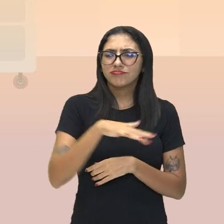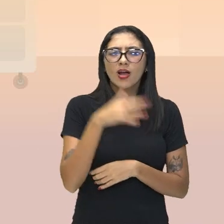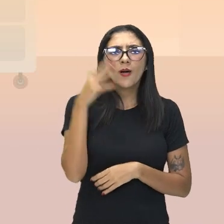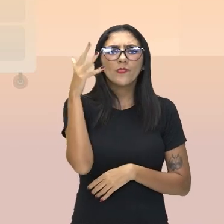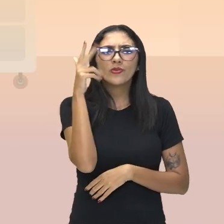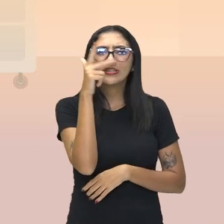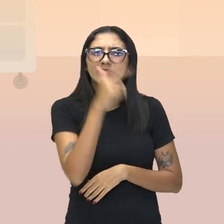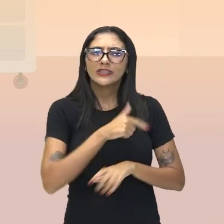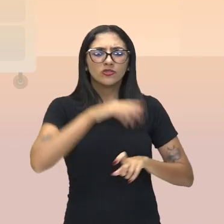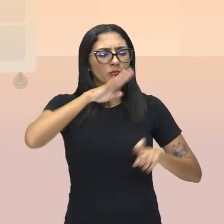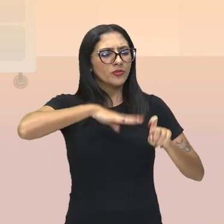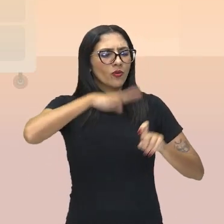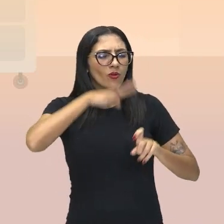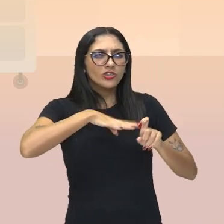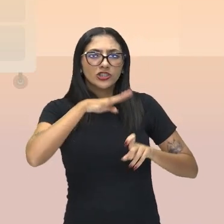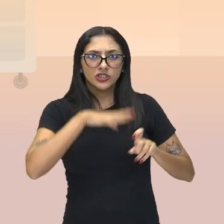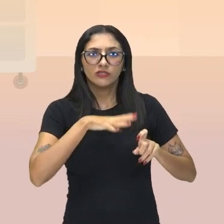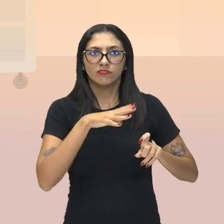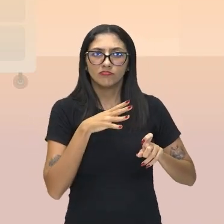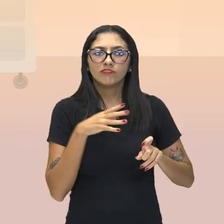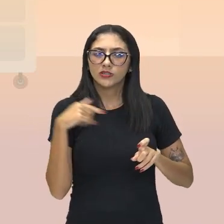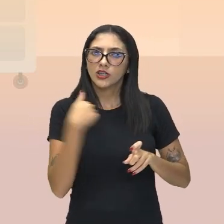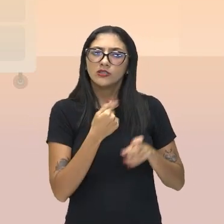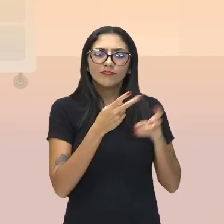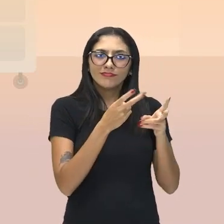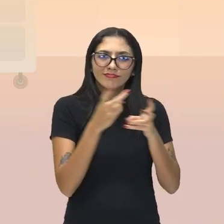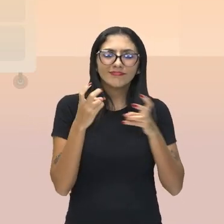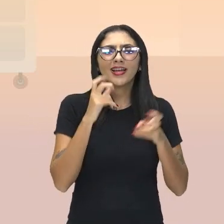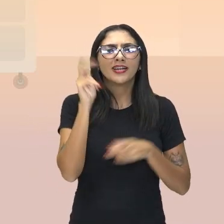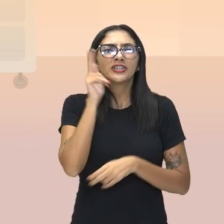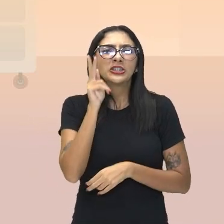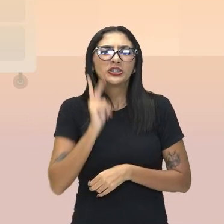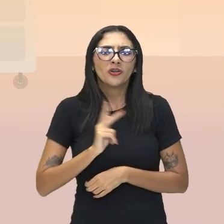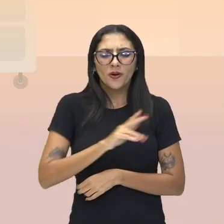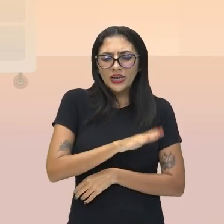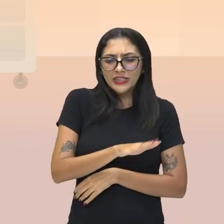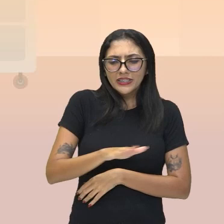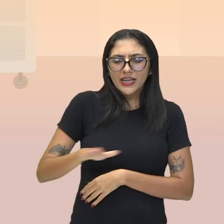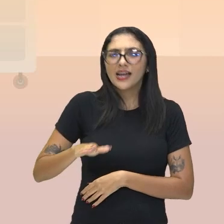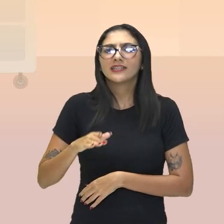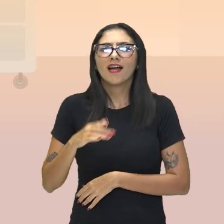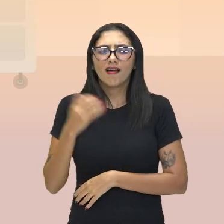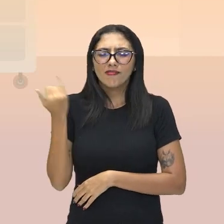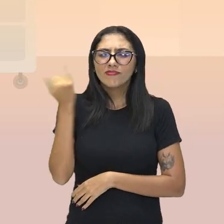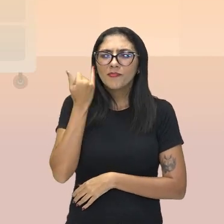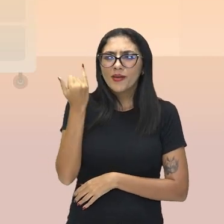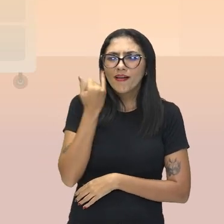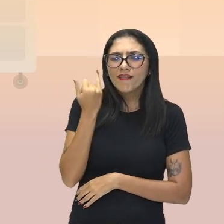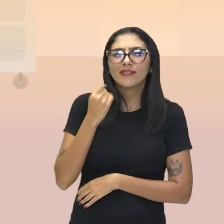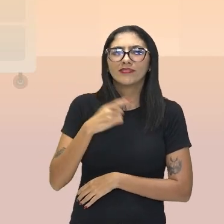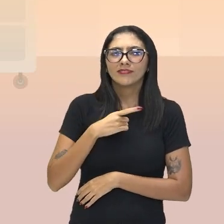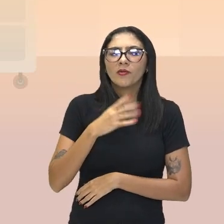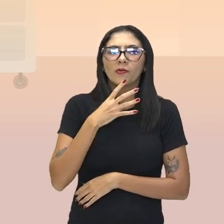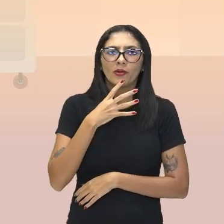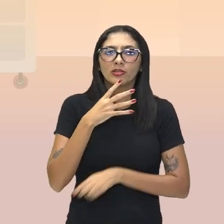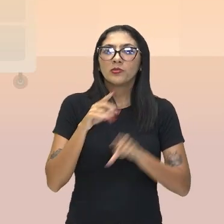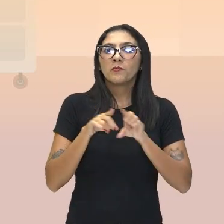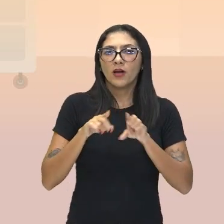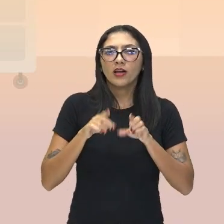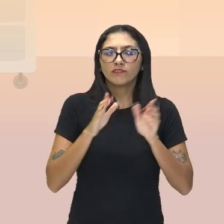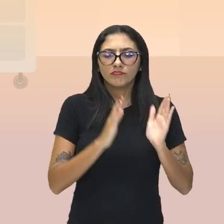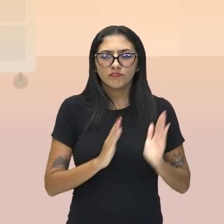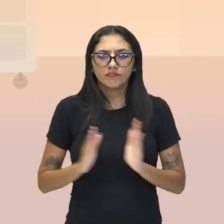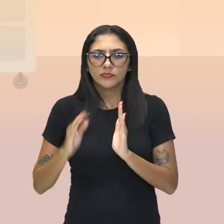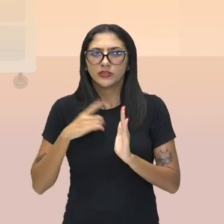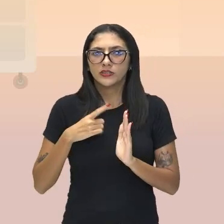a entender um conto, né? Um conto infantil. Eu ouvia muito isso, né? Quando eu era criança. Mas nós temos narrativas